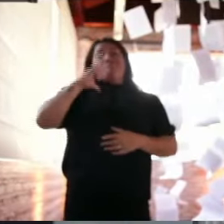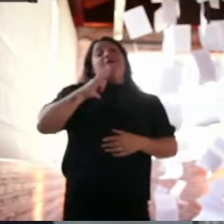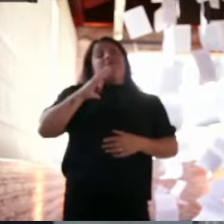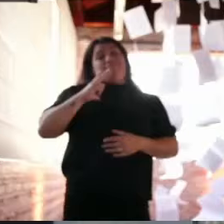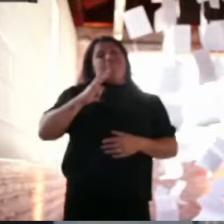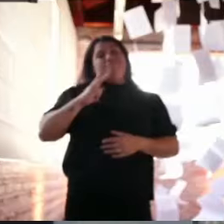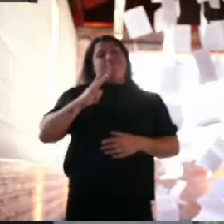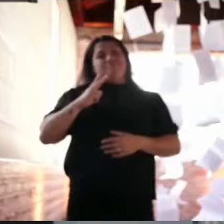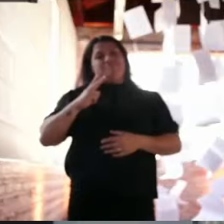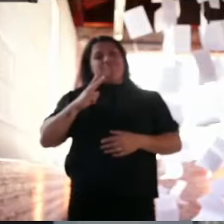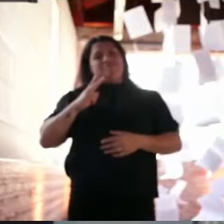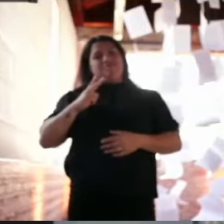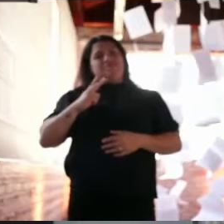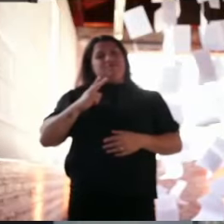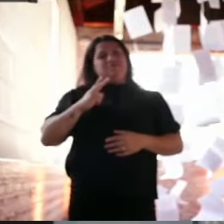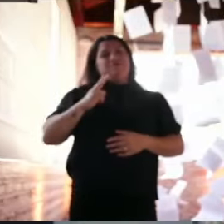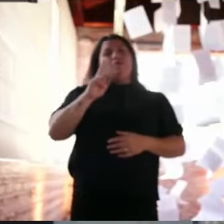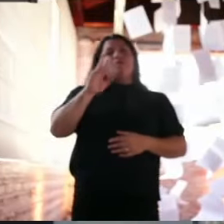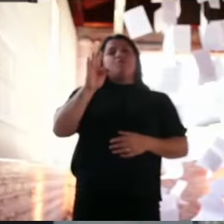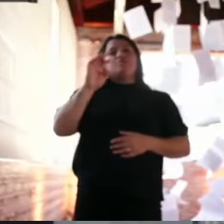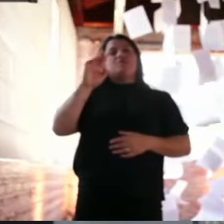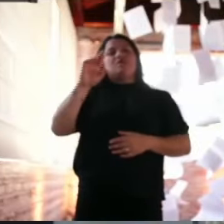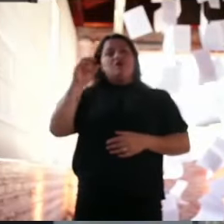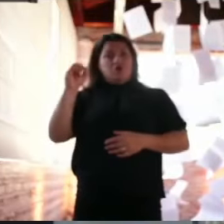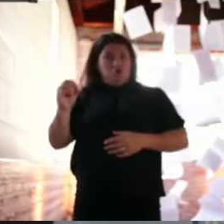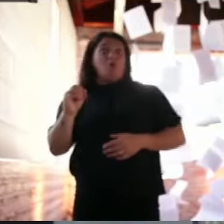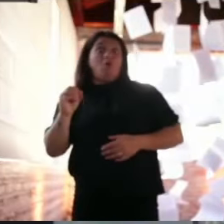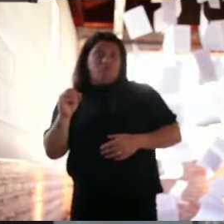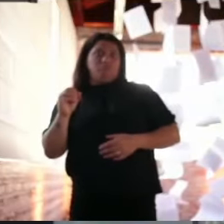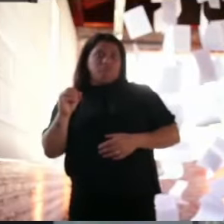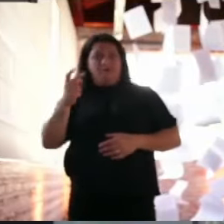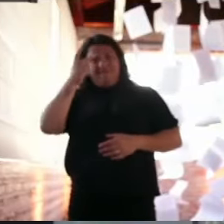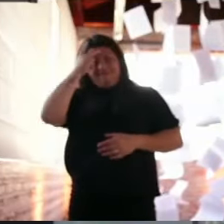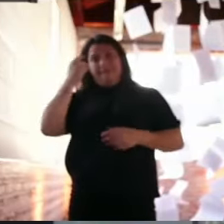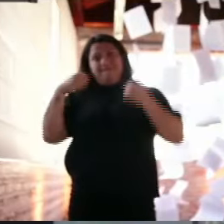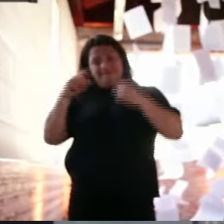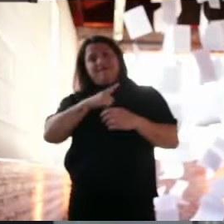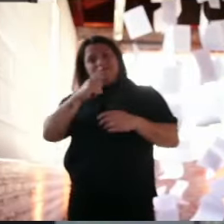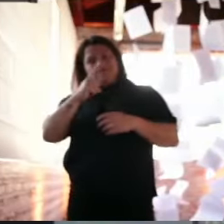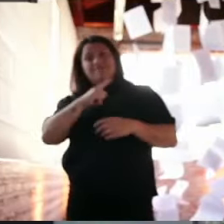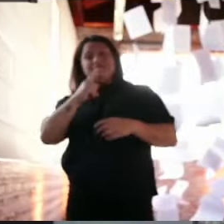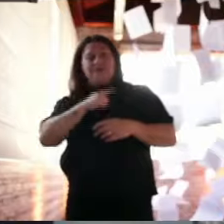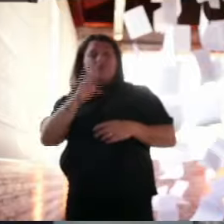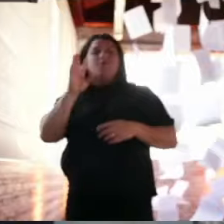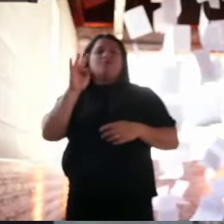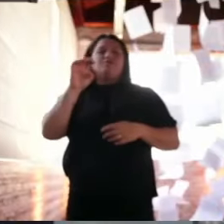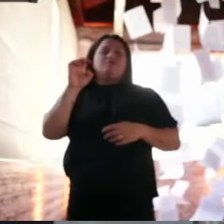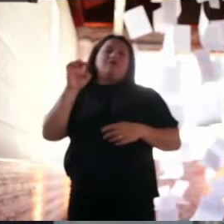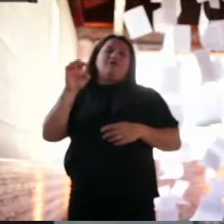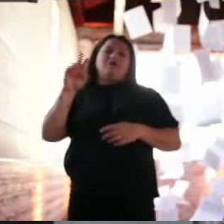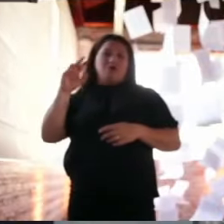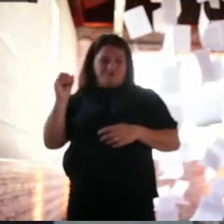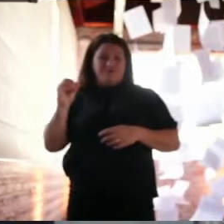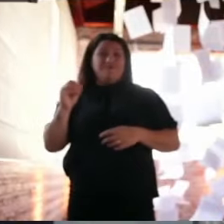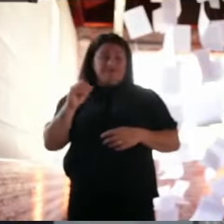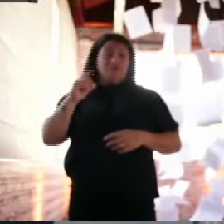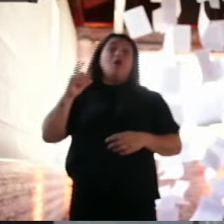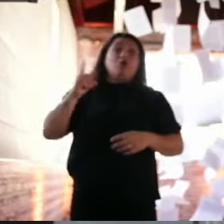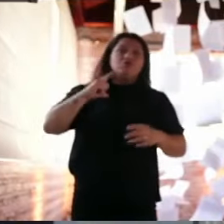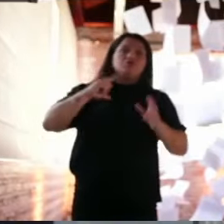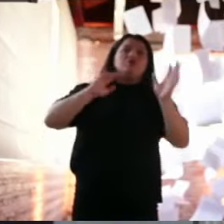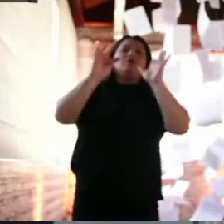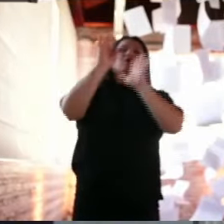nascidas com outro por enquanto tá porque tem uma pesquisa importante aí para tentar fazer tudo extraú útero para quem se interessar tem um texto